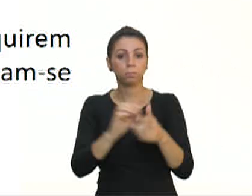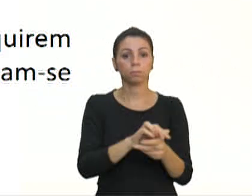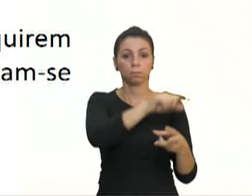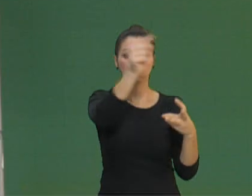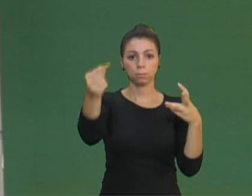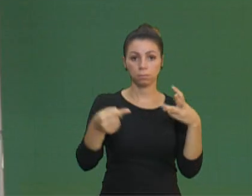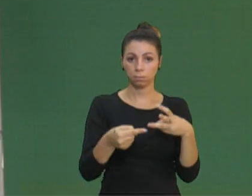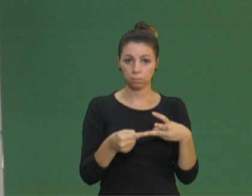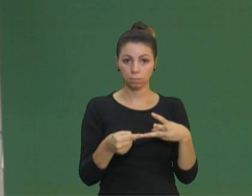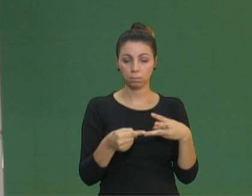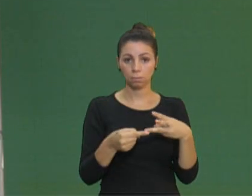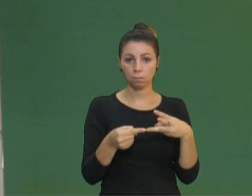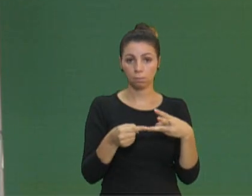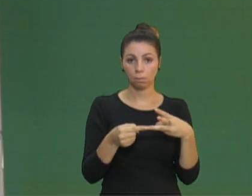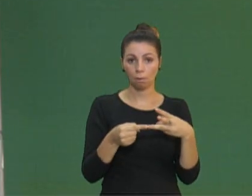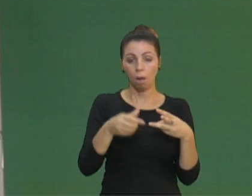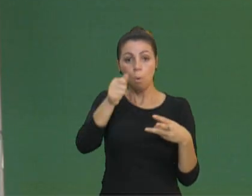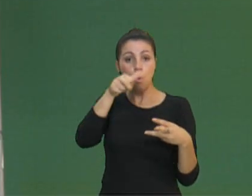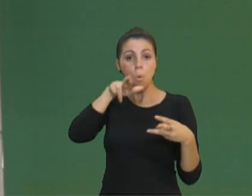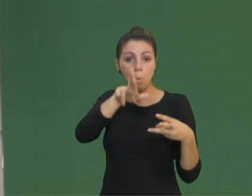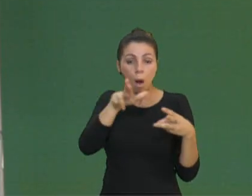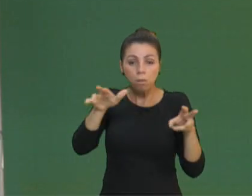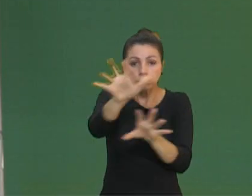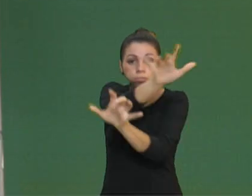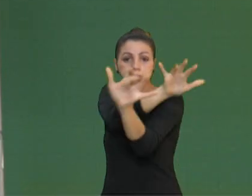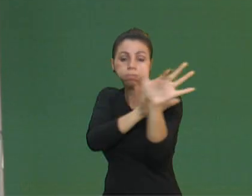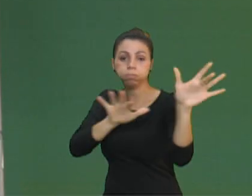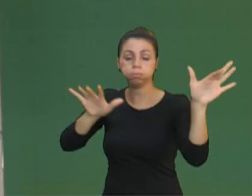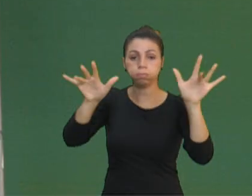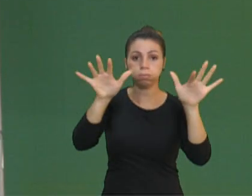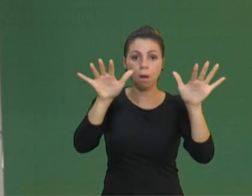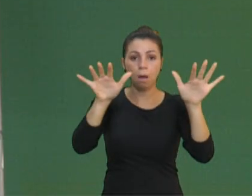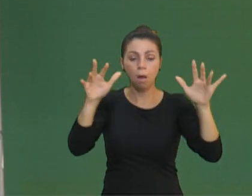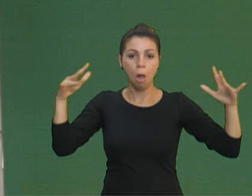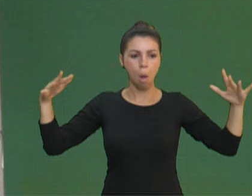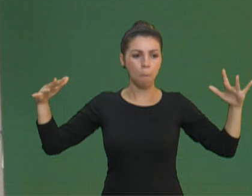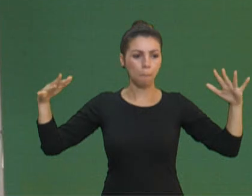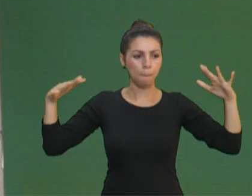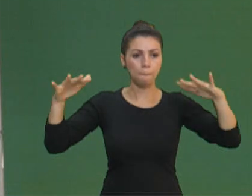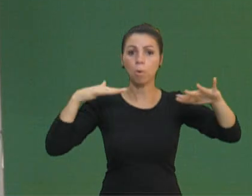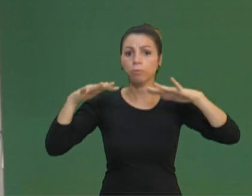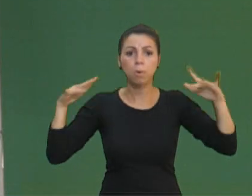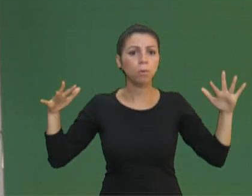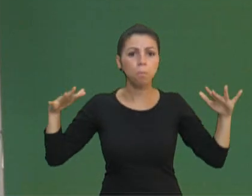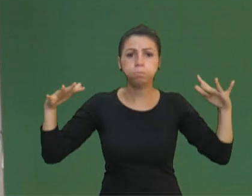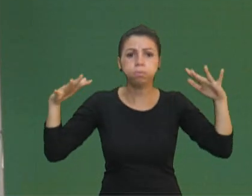Alternativa C: as massas de ar não se deslocam pela atmosfera,